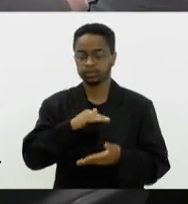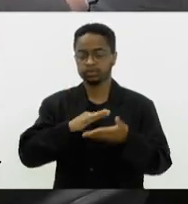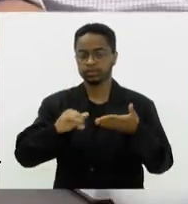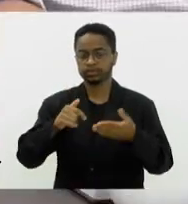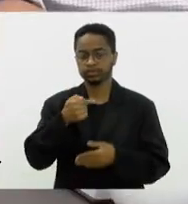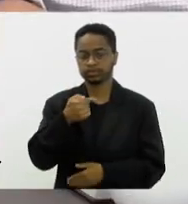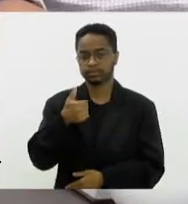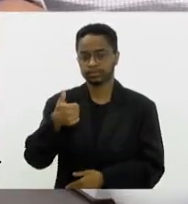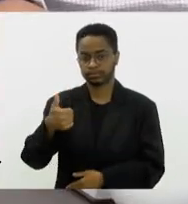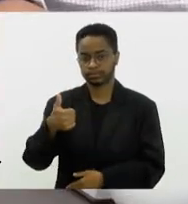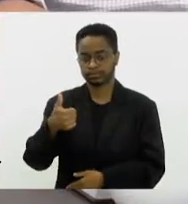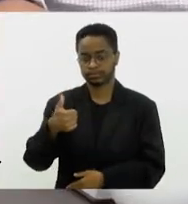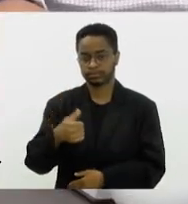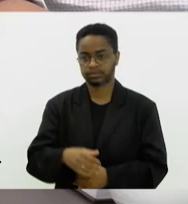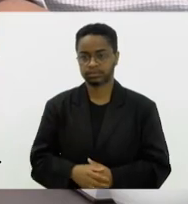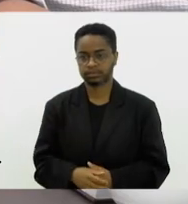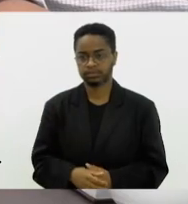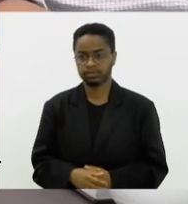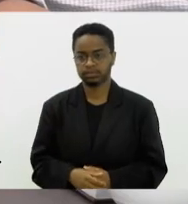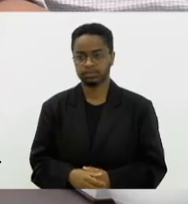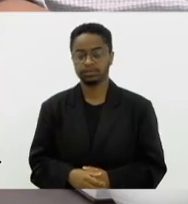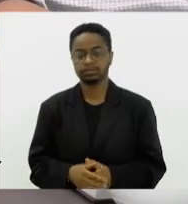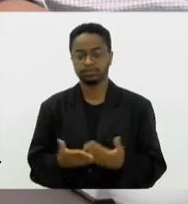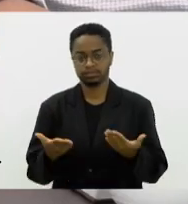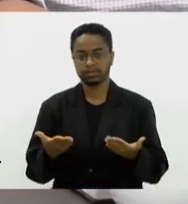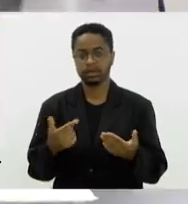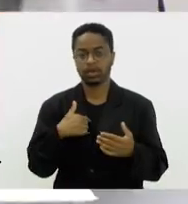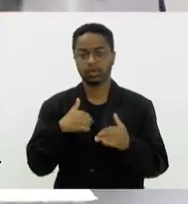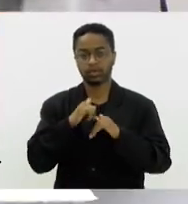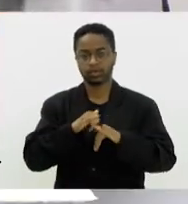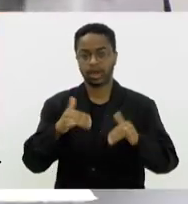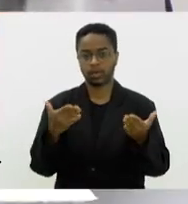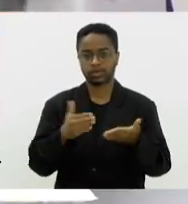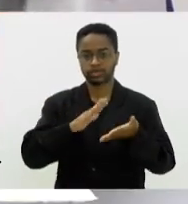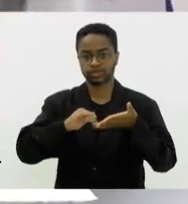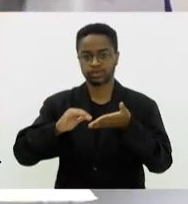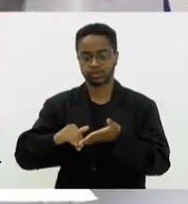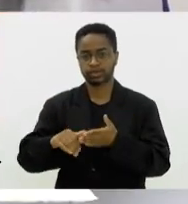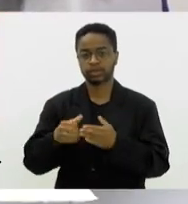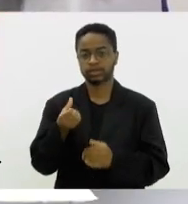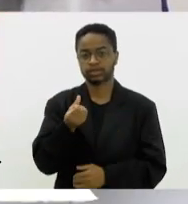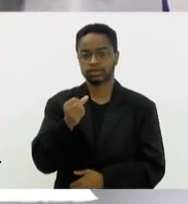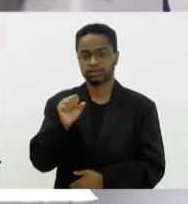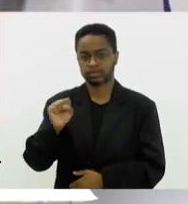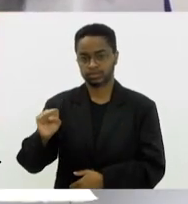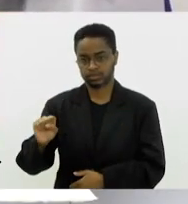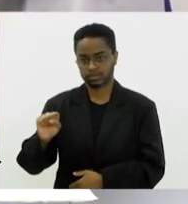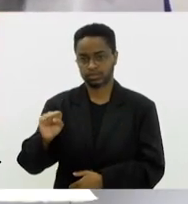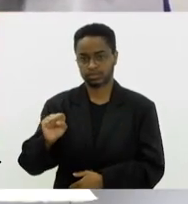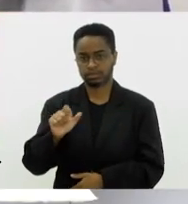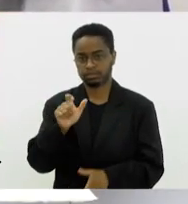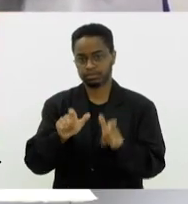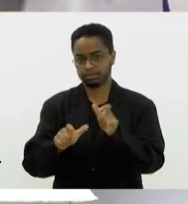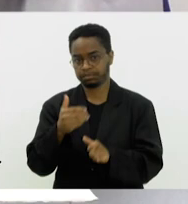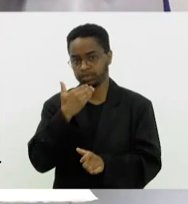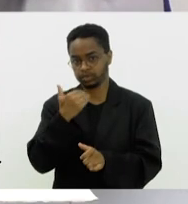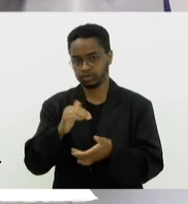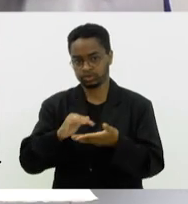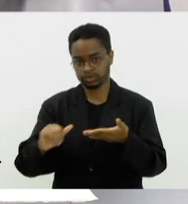do 71. Isso. Eu vou cantar agora que estão retirados de pauta. O 68, a pedido dos autores.